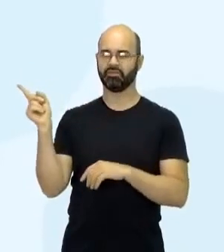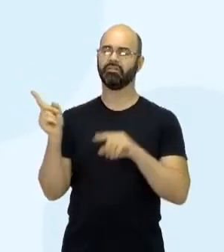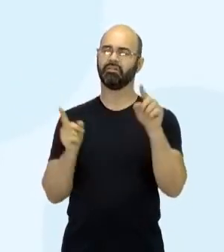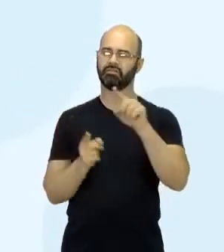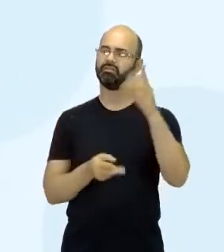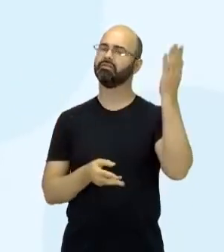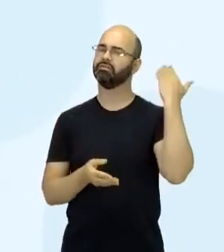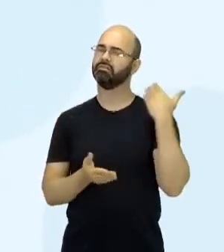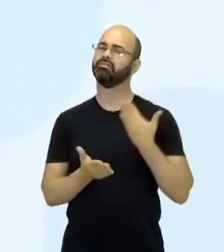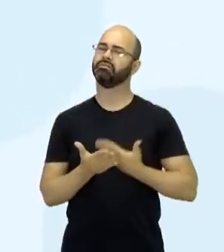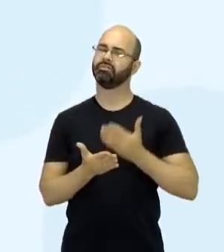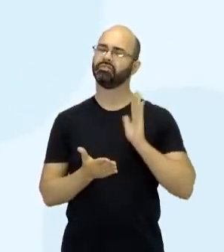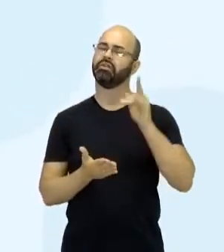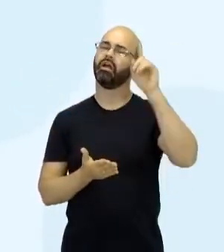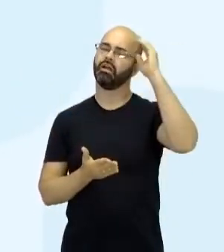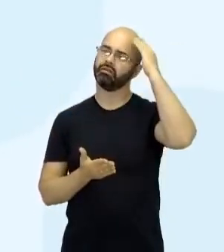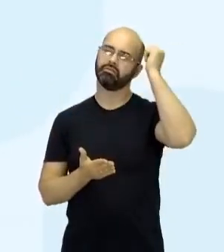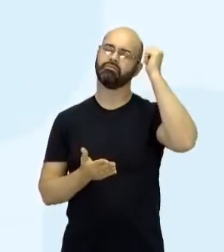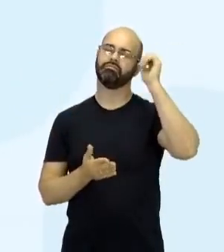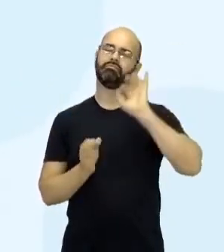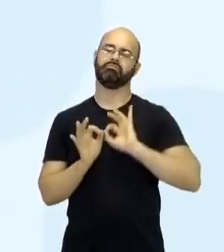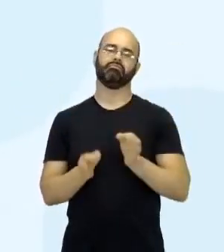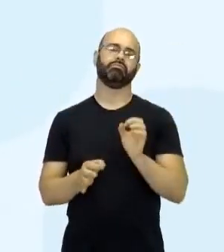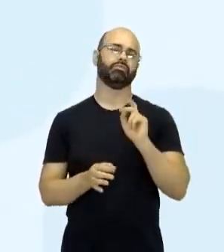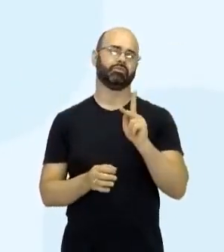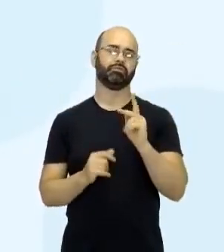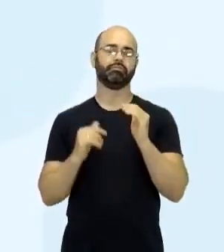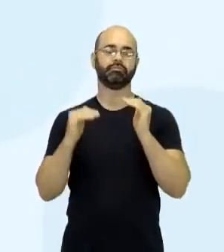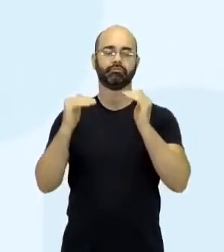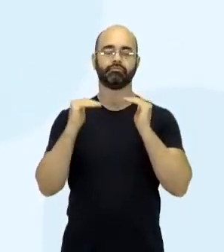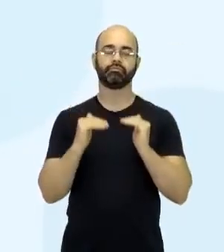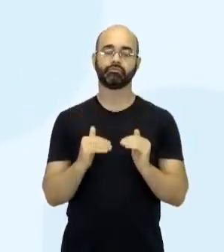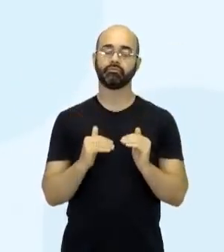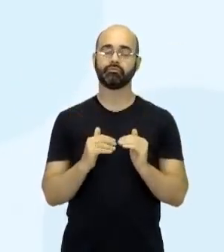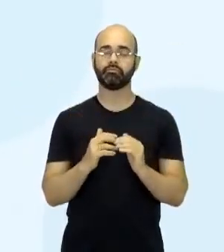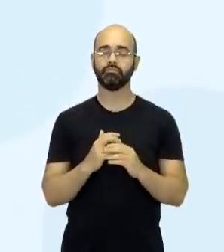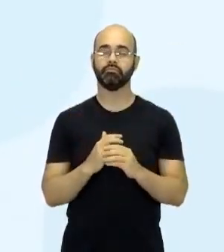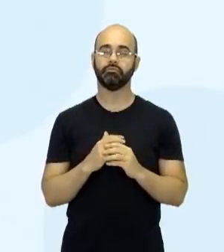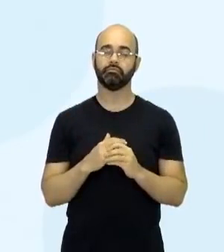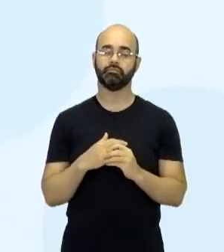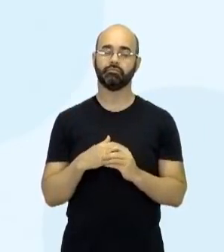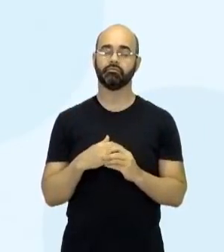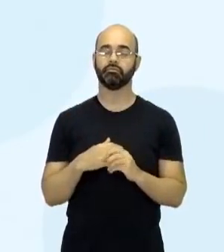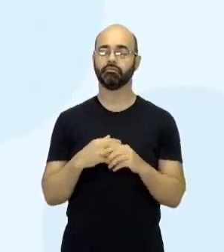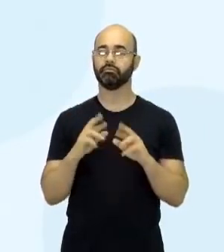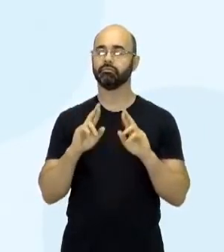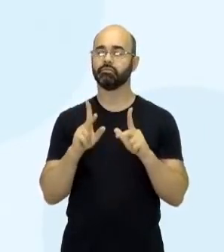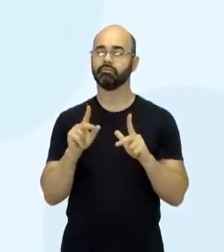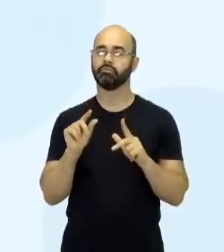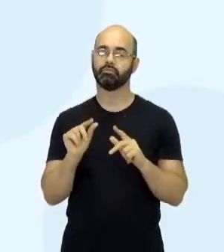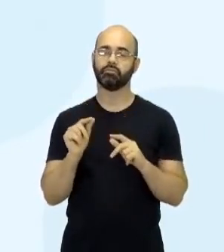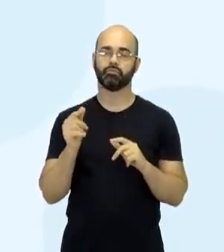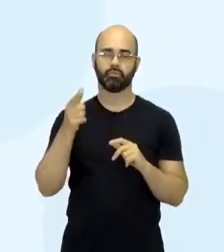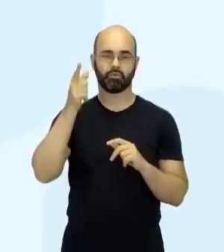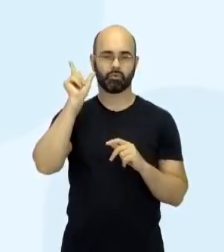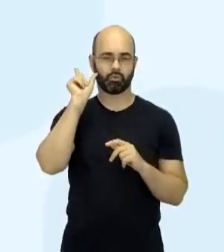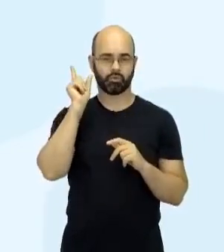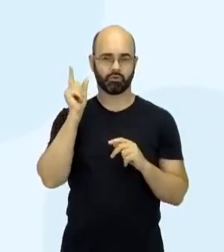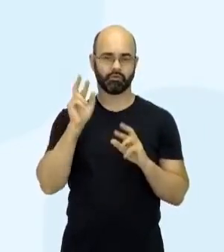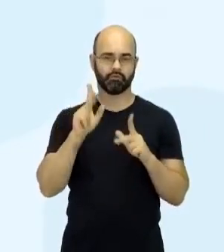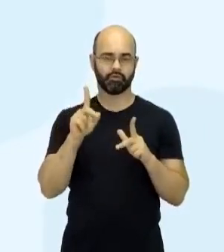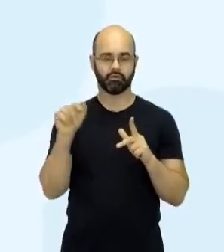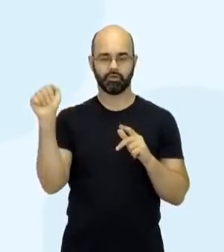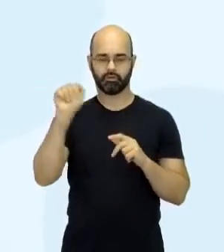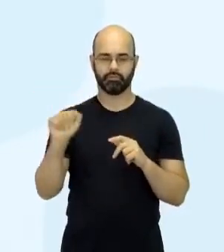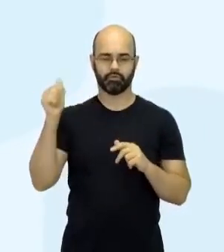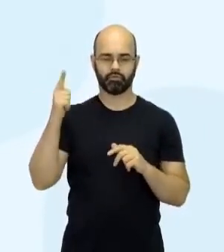já elencaram, vocês já fizeram, beleza? Os outros dois, que aí é um pouquinho diferente que nós fizemos ontem, né? Opa, deixa eu apagar